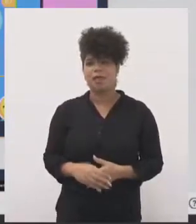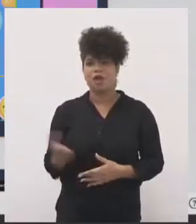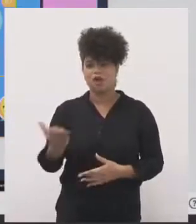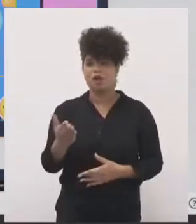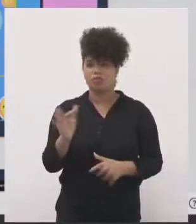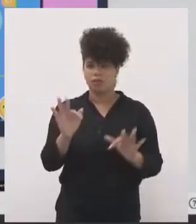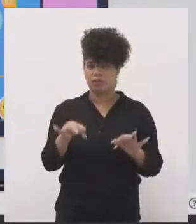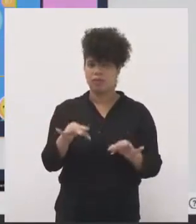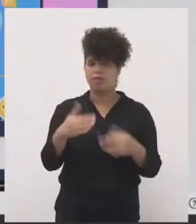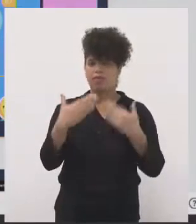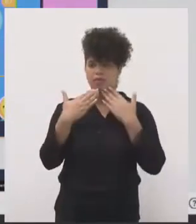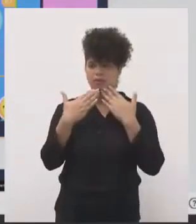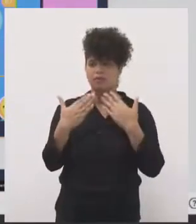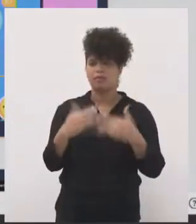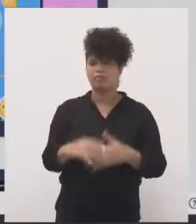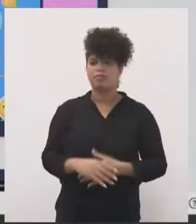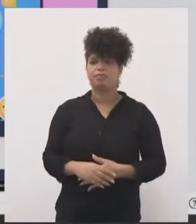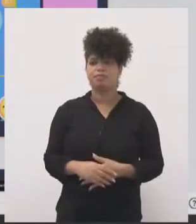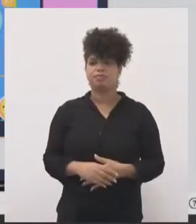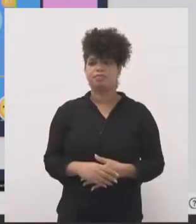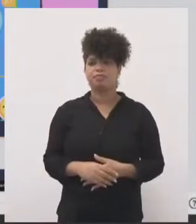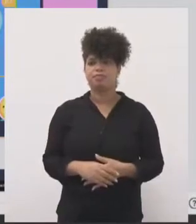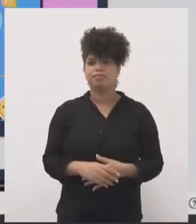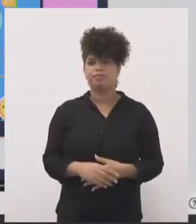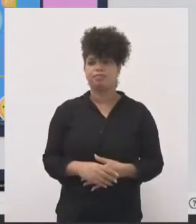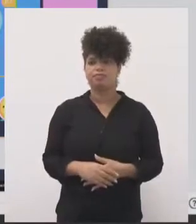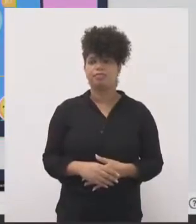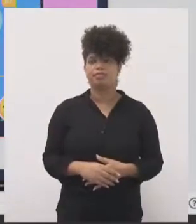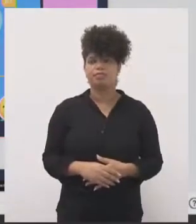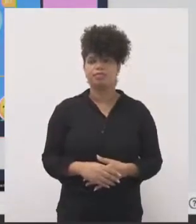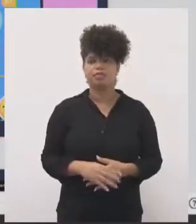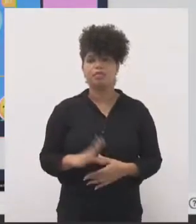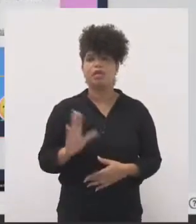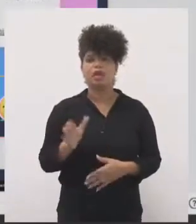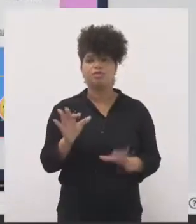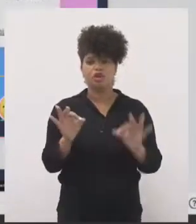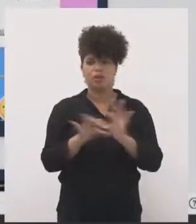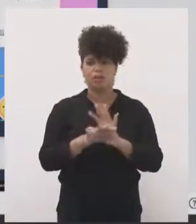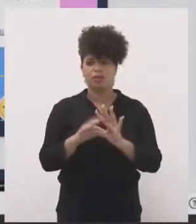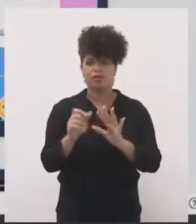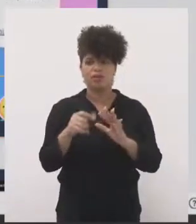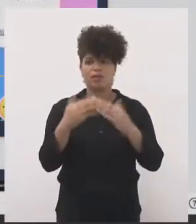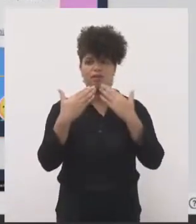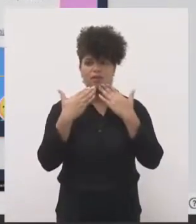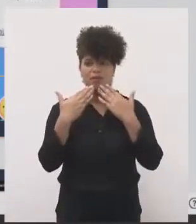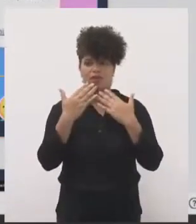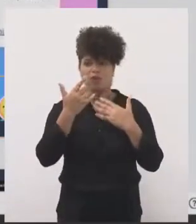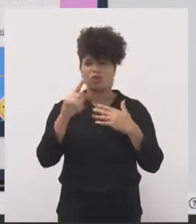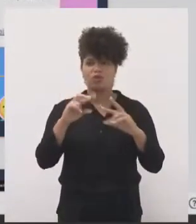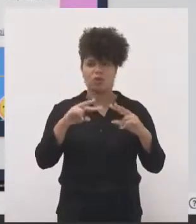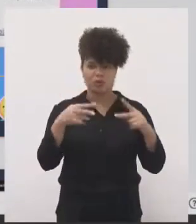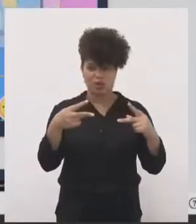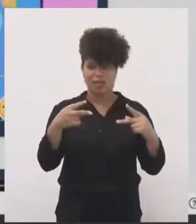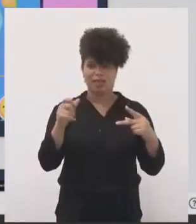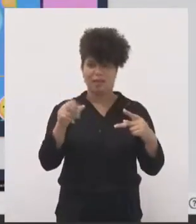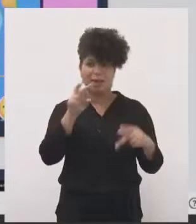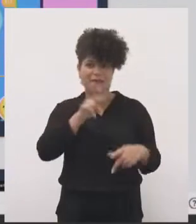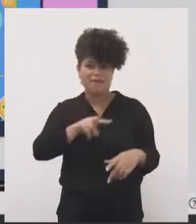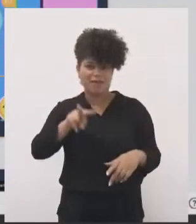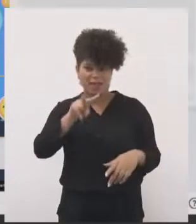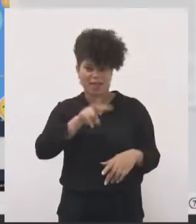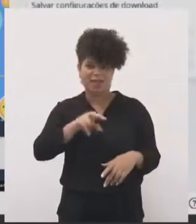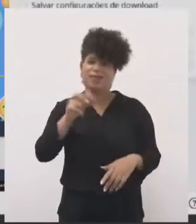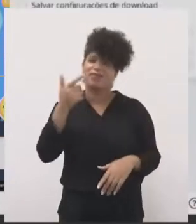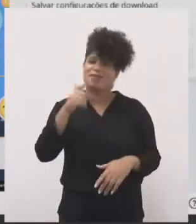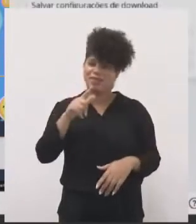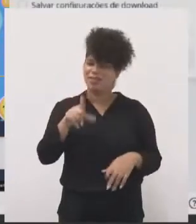finalizar aqui, Ana, depois que o trabalhinho estiver pronto, a gente pode até gerar aqui um outro link de visualização, ou a